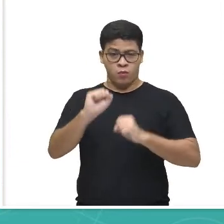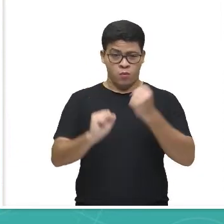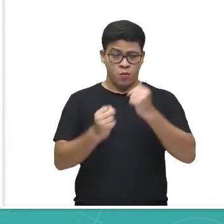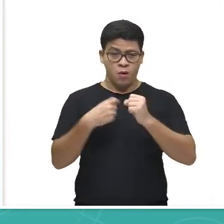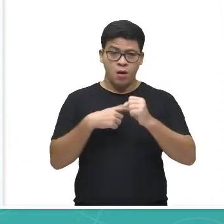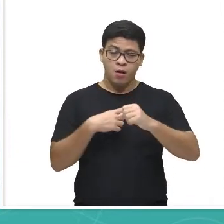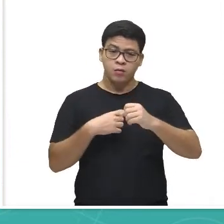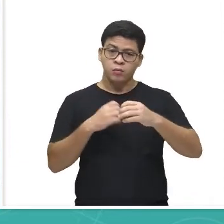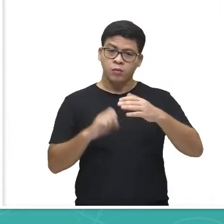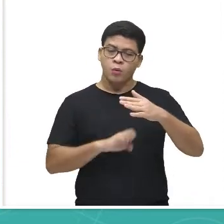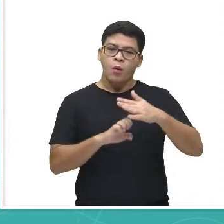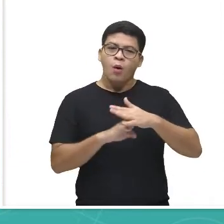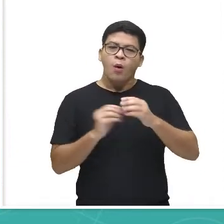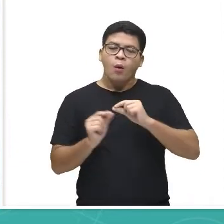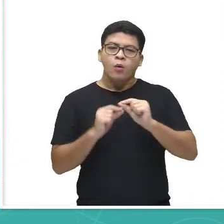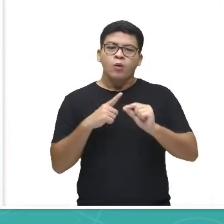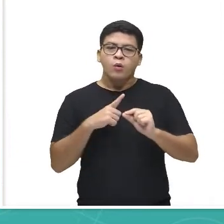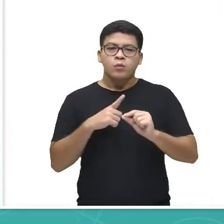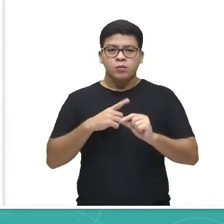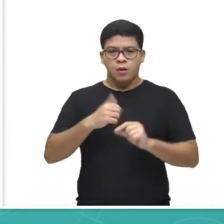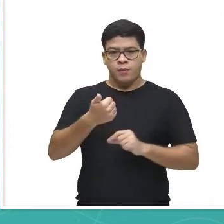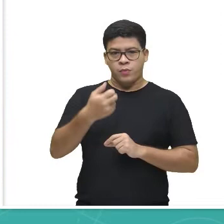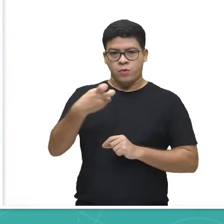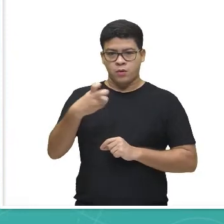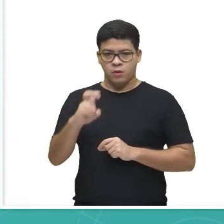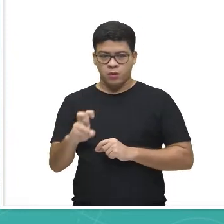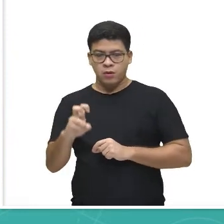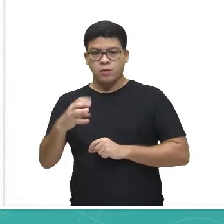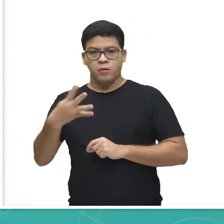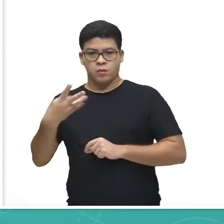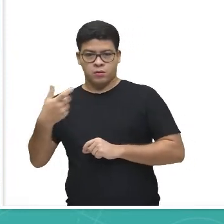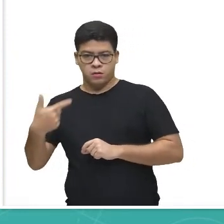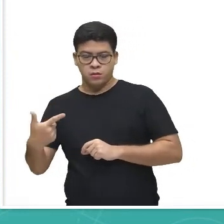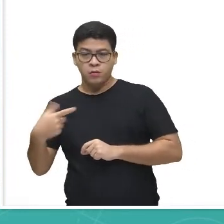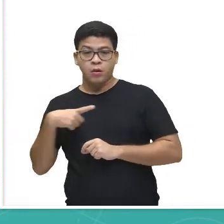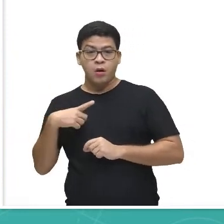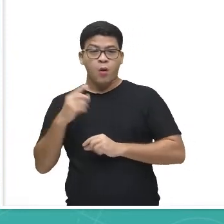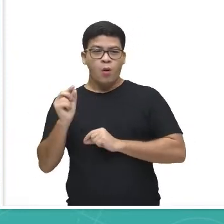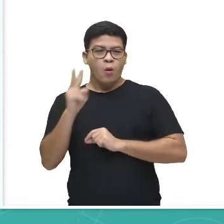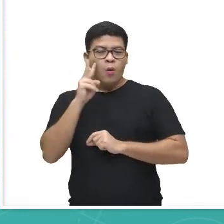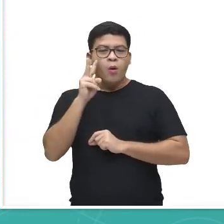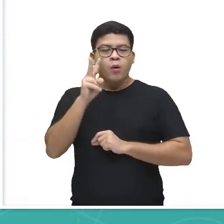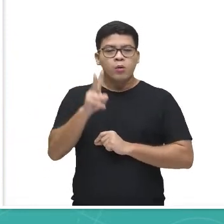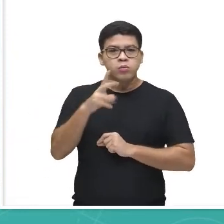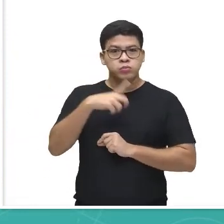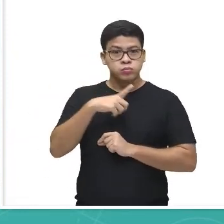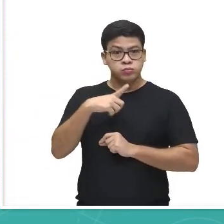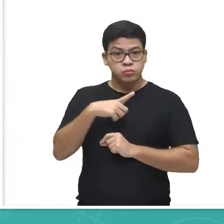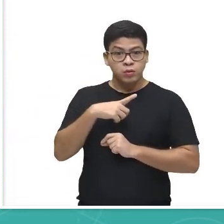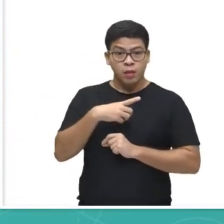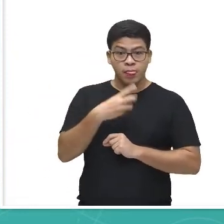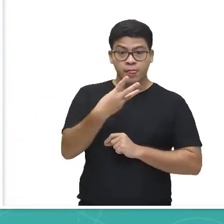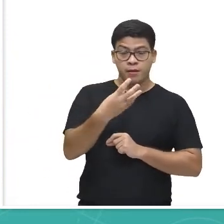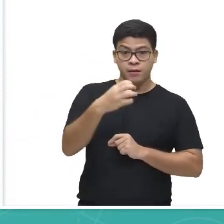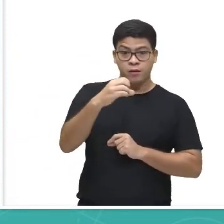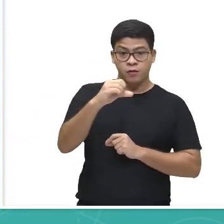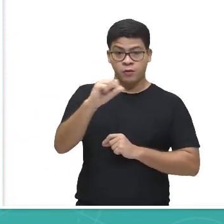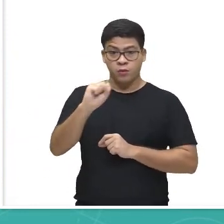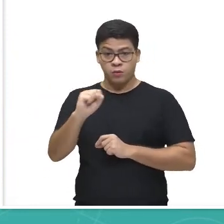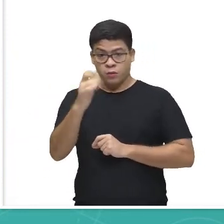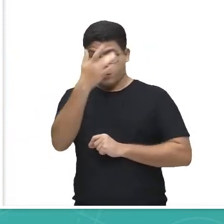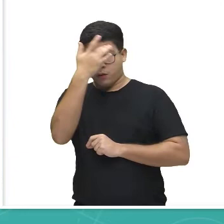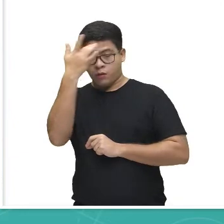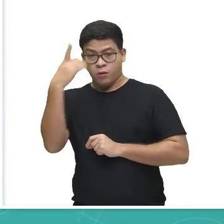1.542 pessoas trabalhando na sua fábrica e 398 pessoas trabalhando no seu escritório.